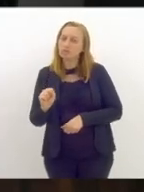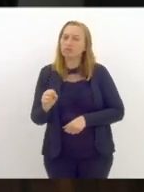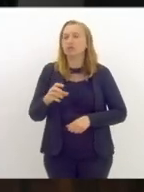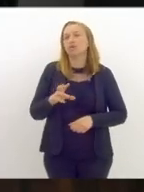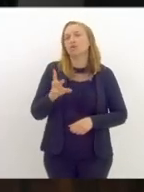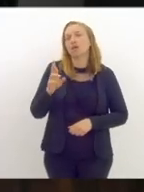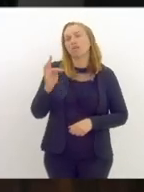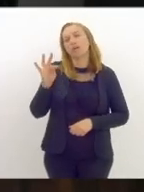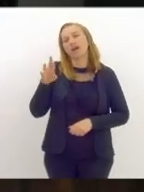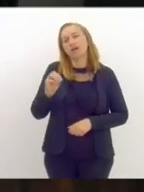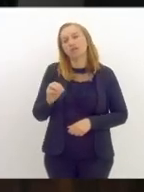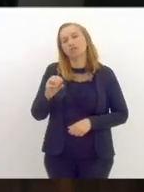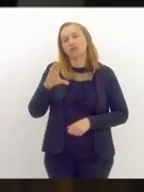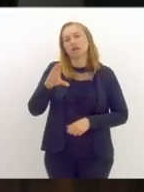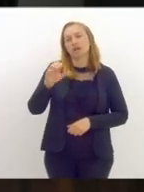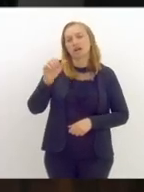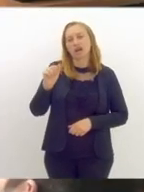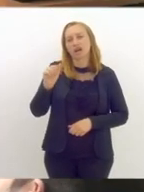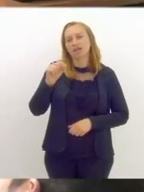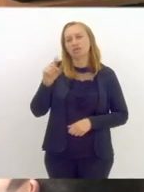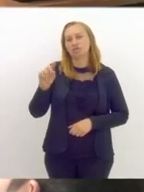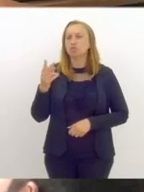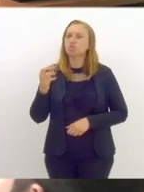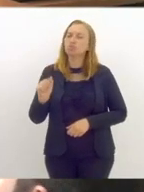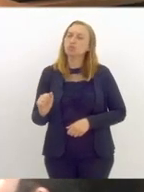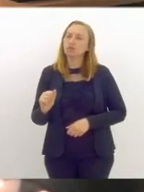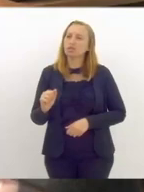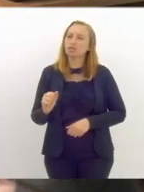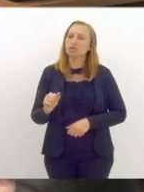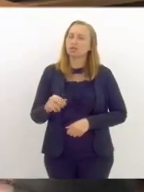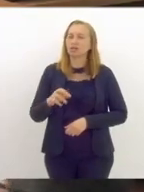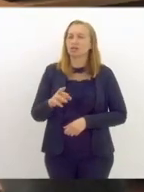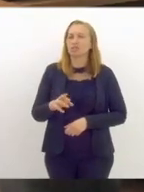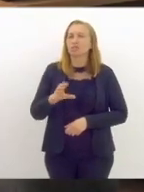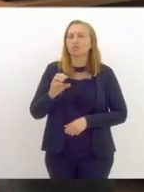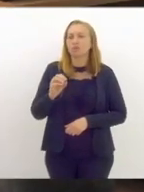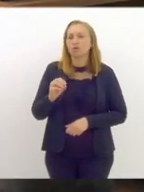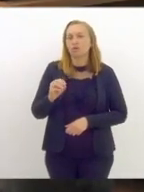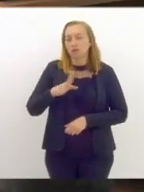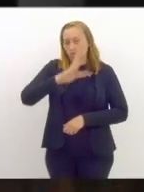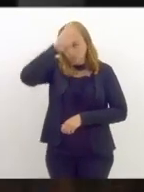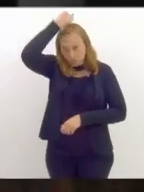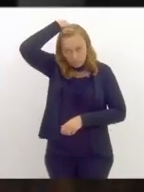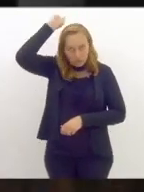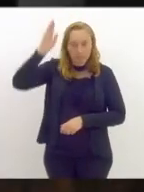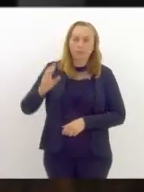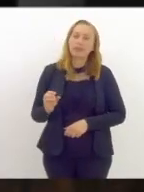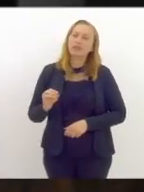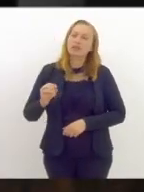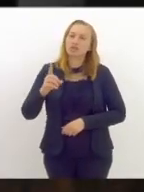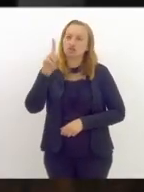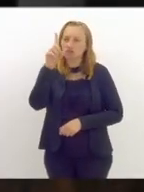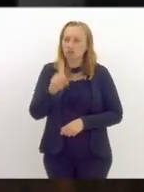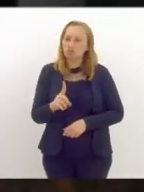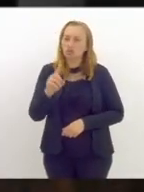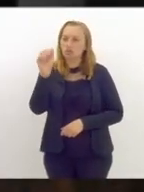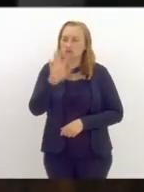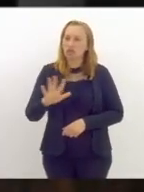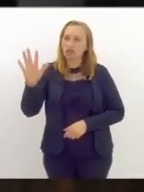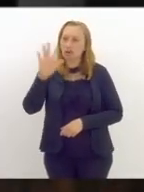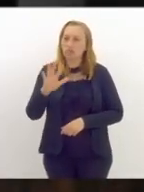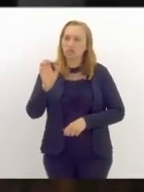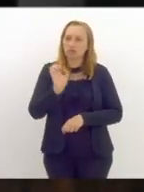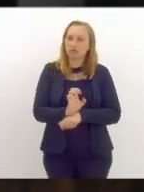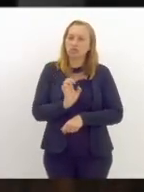Roberto Kazumi, coronel do Corpo de Bombeiro, ex-diretor de saúde, Carlos Eduardo Coelho, diretor-geral do Hospital Estadual